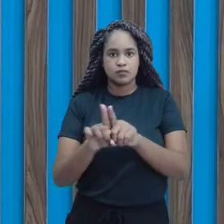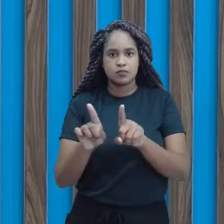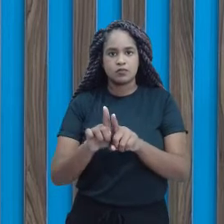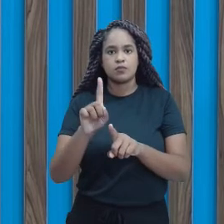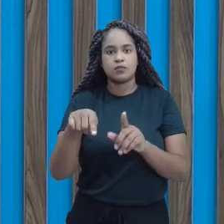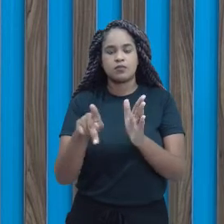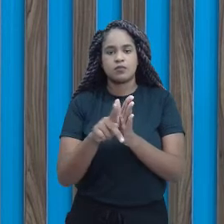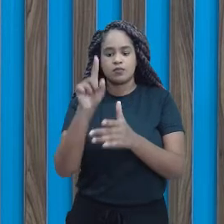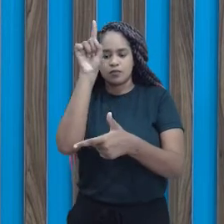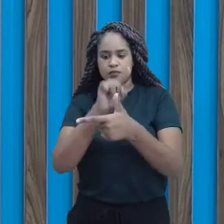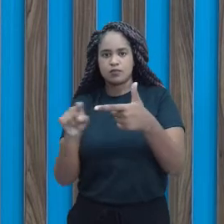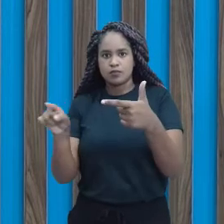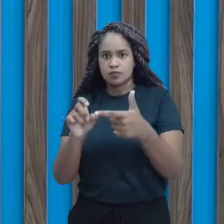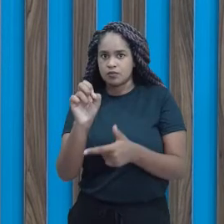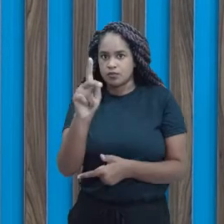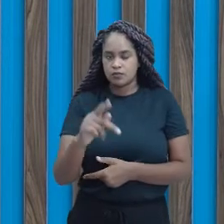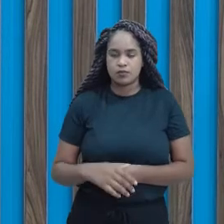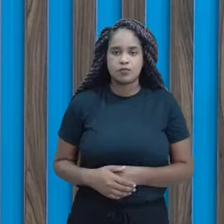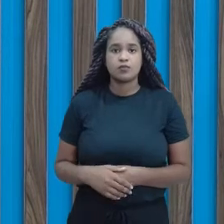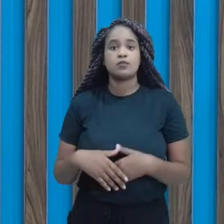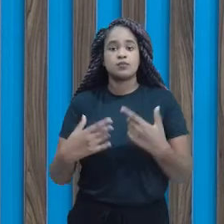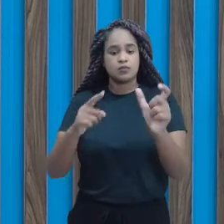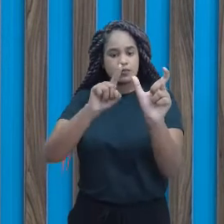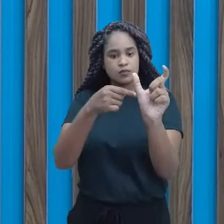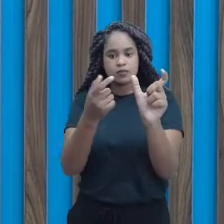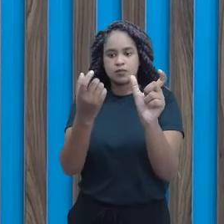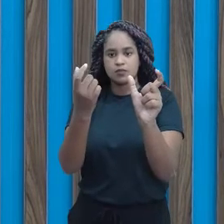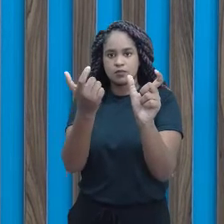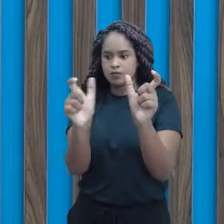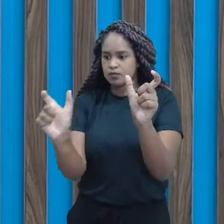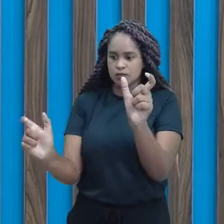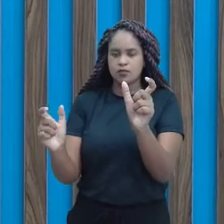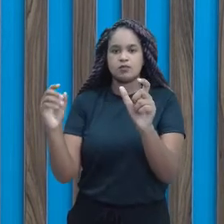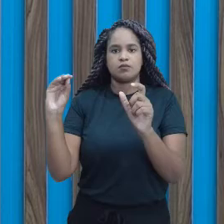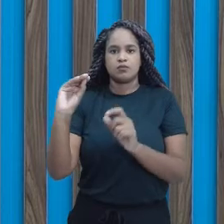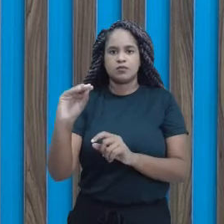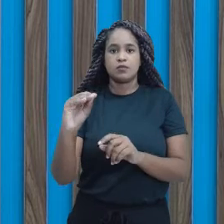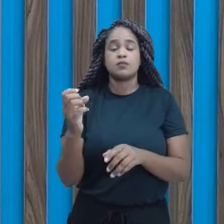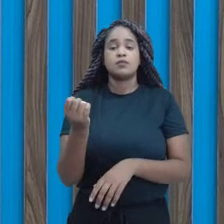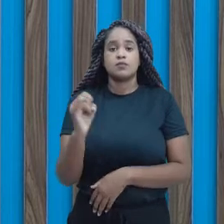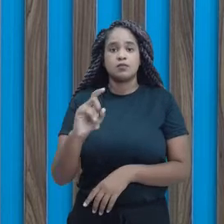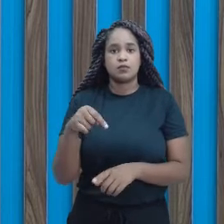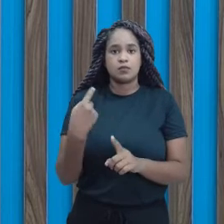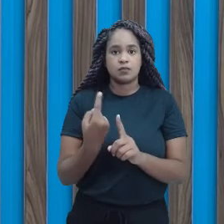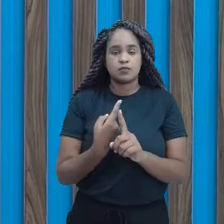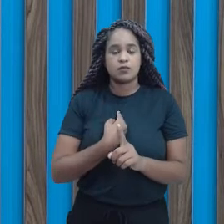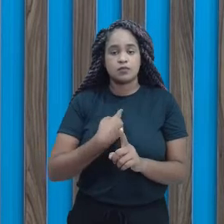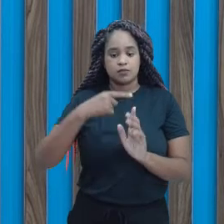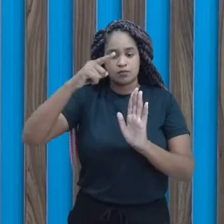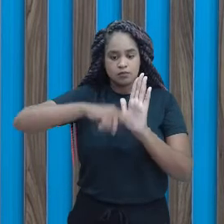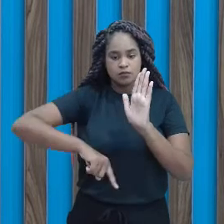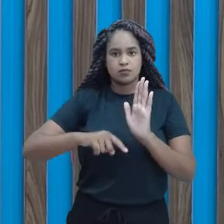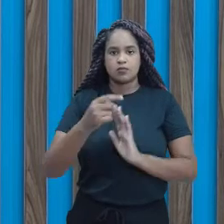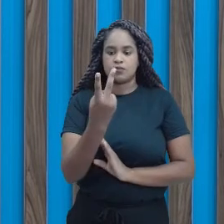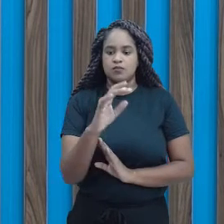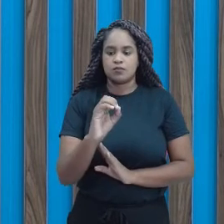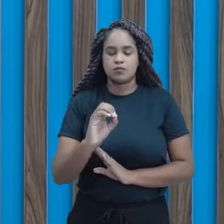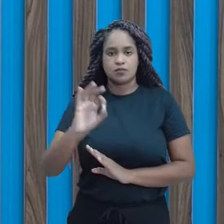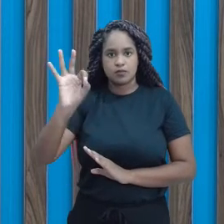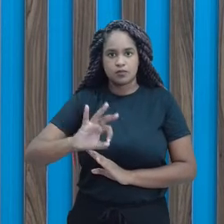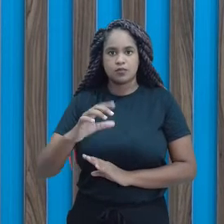a divisão, certo? Então, pode notar que quando a gente pega a diminuição de 20% e temos